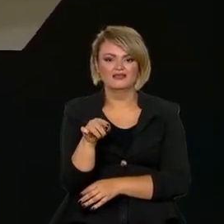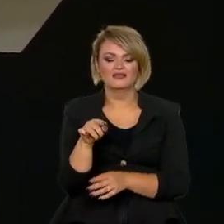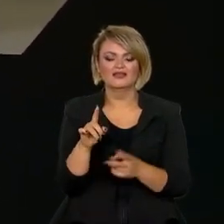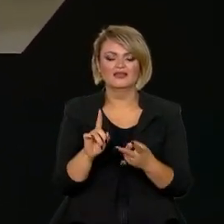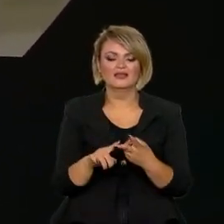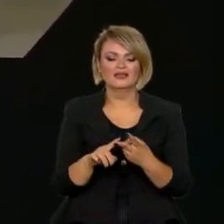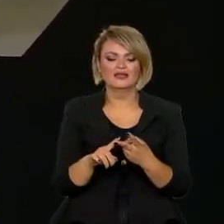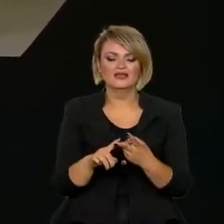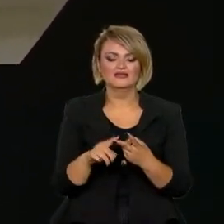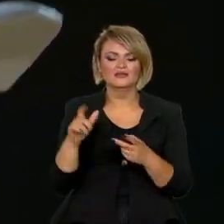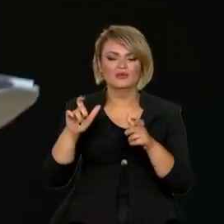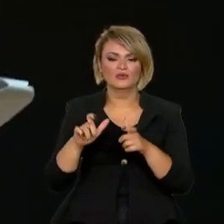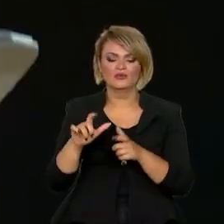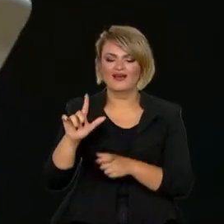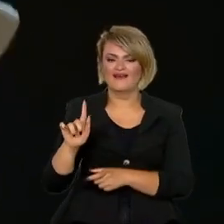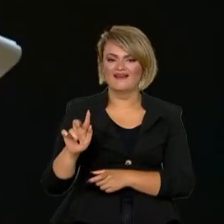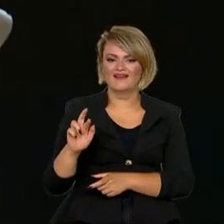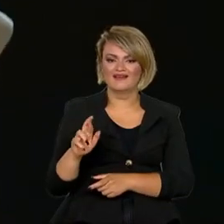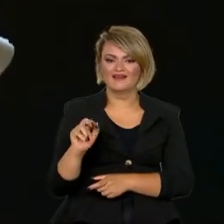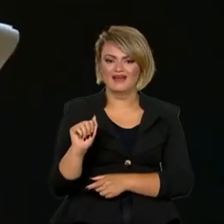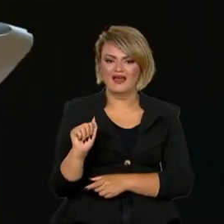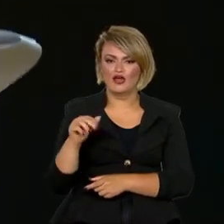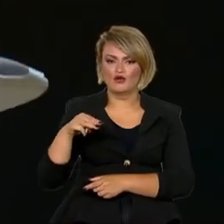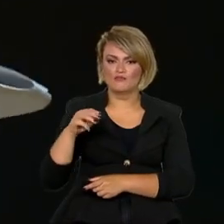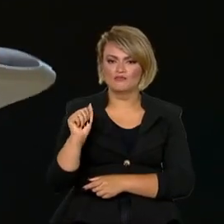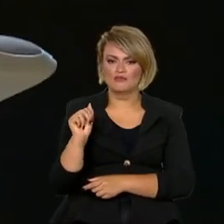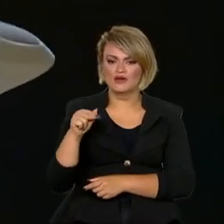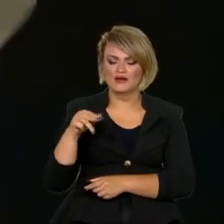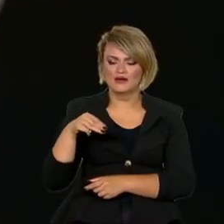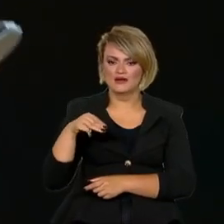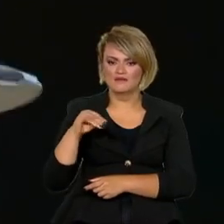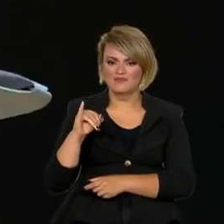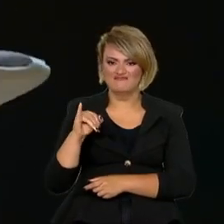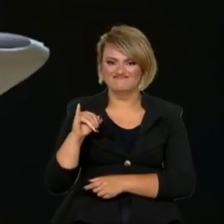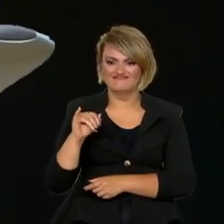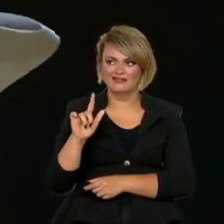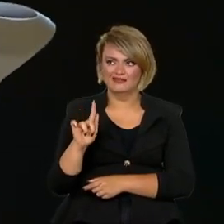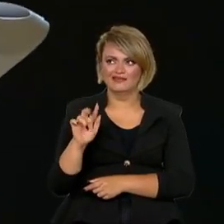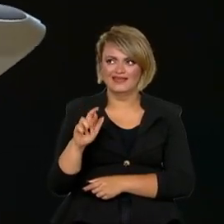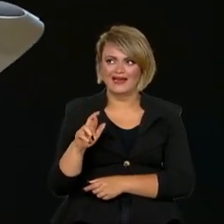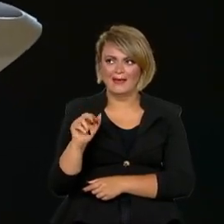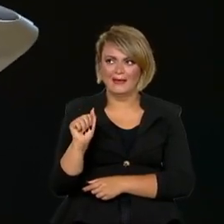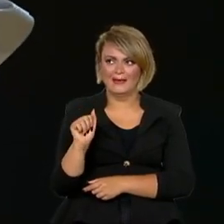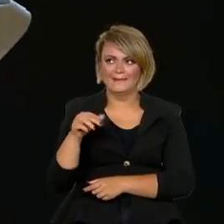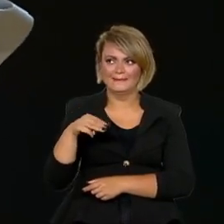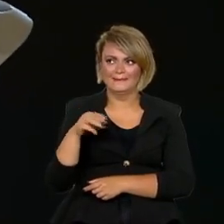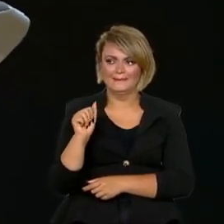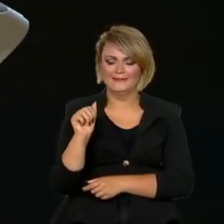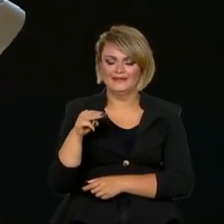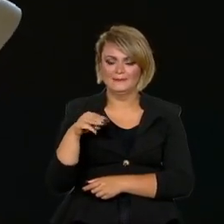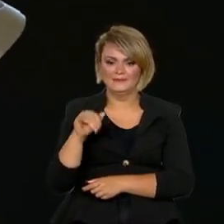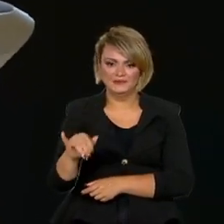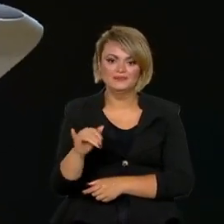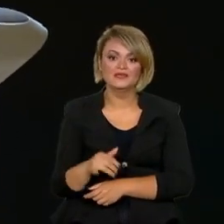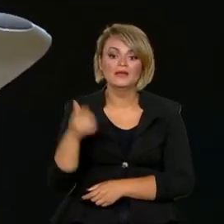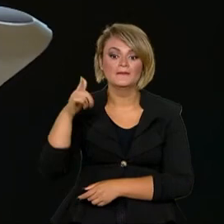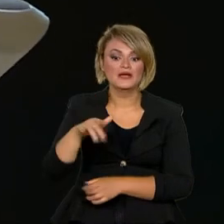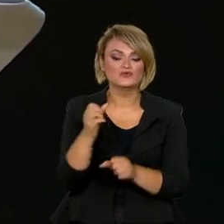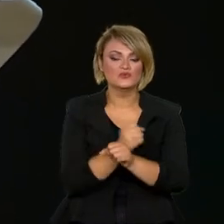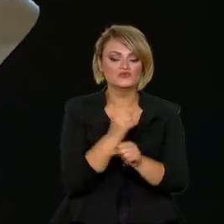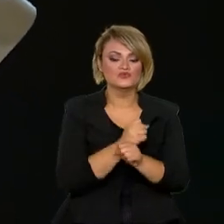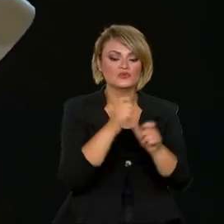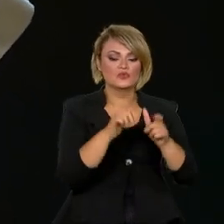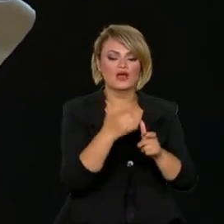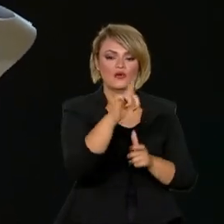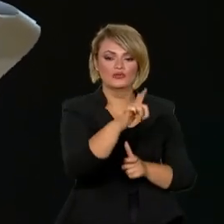ampliação da ETA de Gramame e quatro reservatórios. Além disso, iniciaremos as obras da adutora